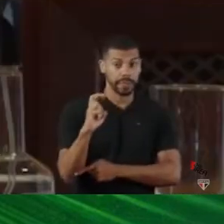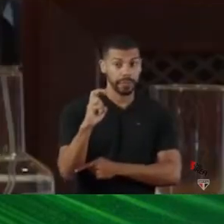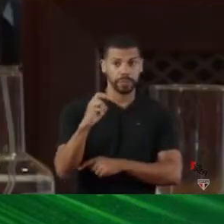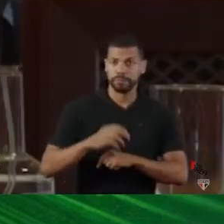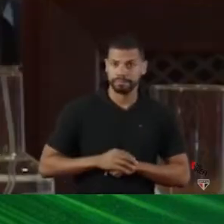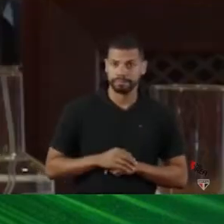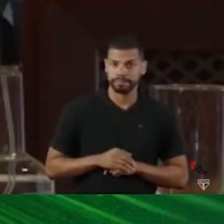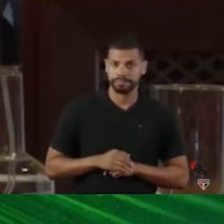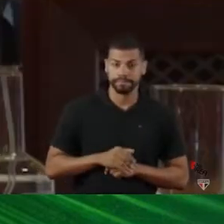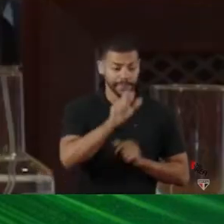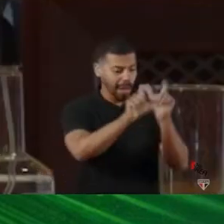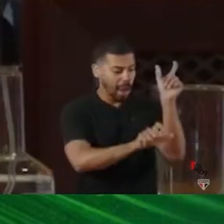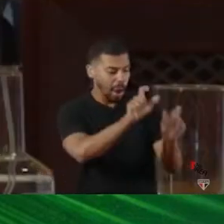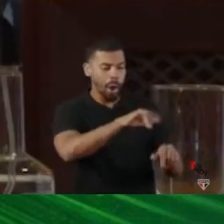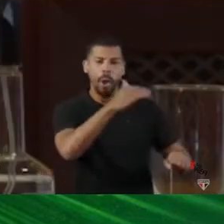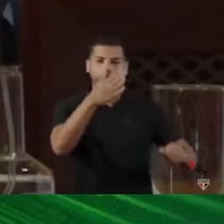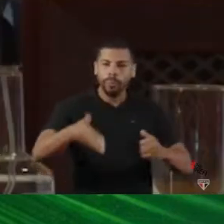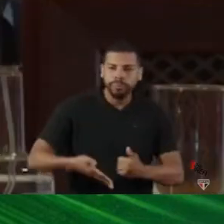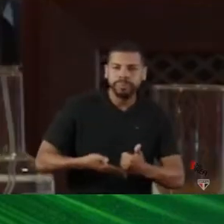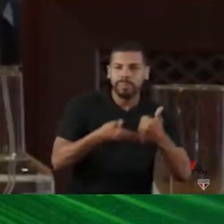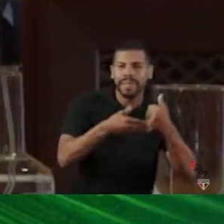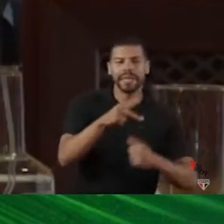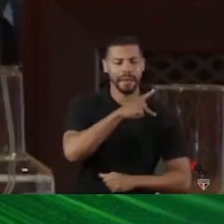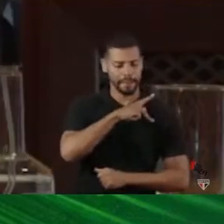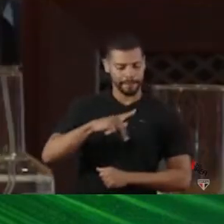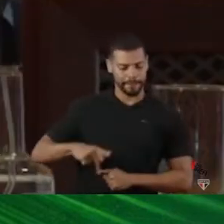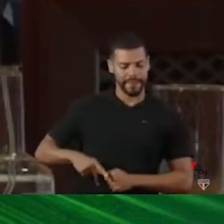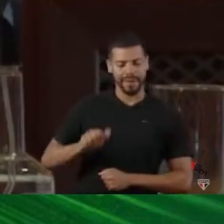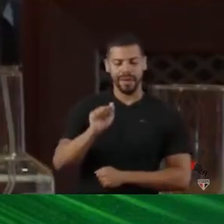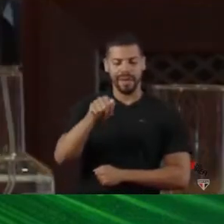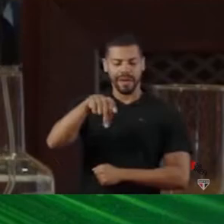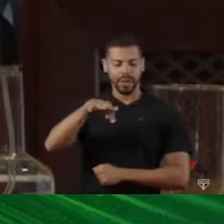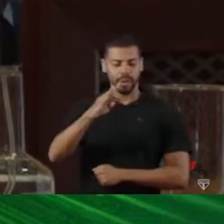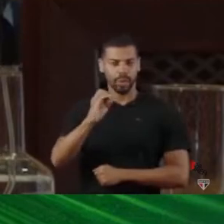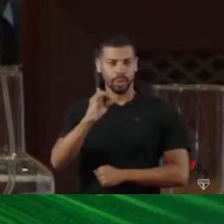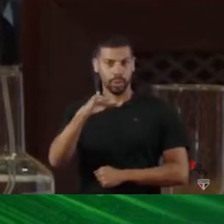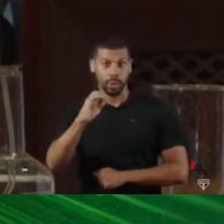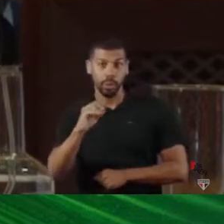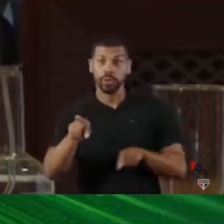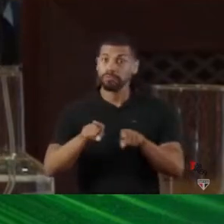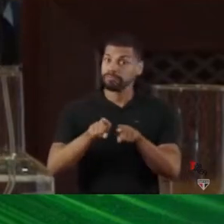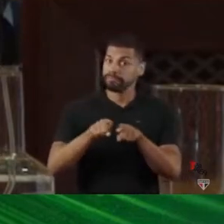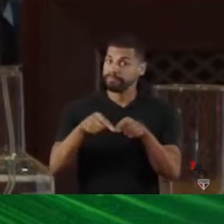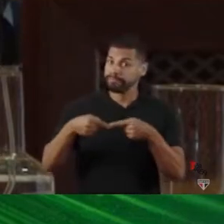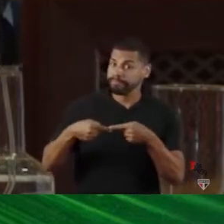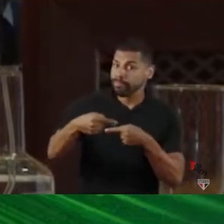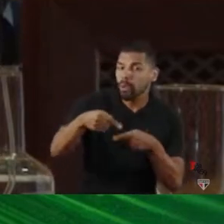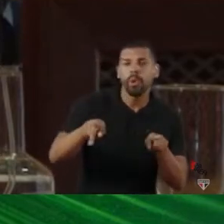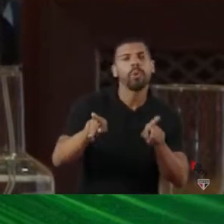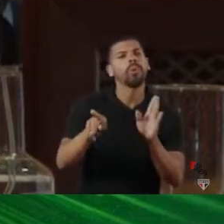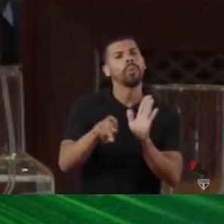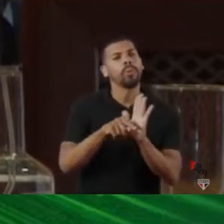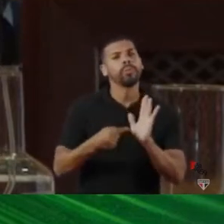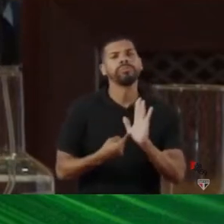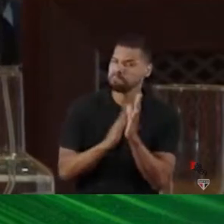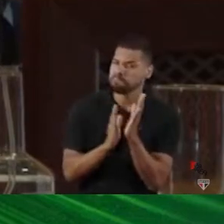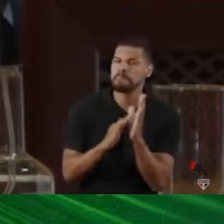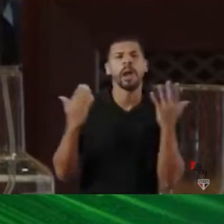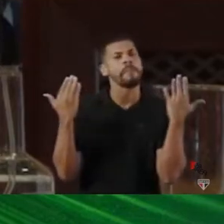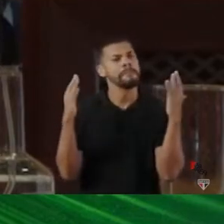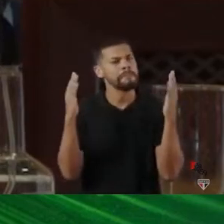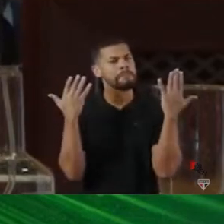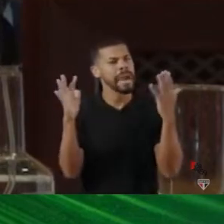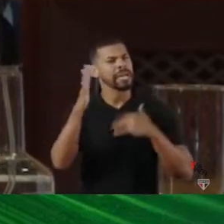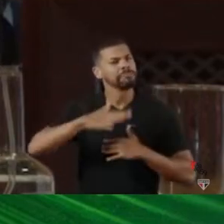homenagem ao presidente de homenagem Castanheira pelo acesso da Portuguesa a série A